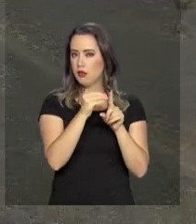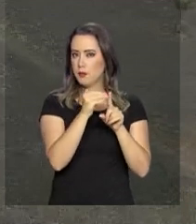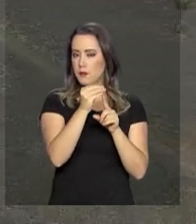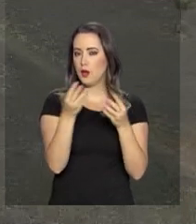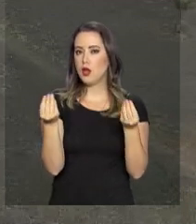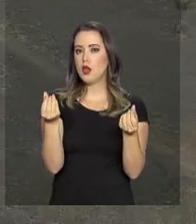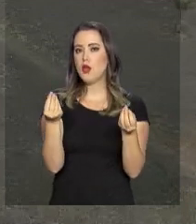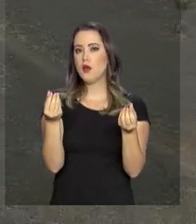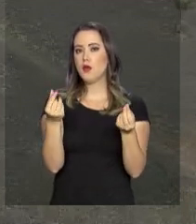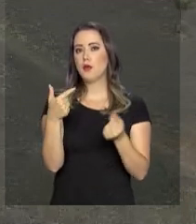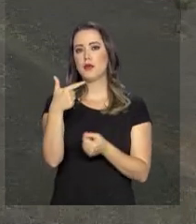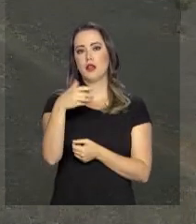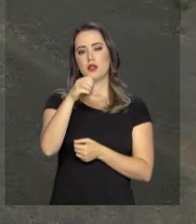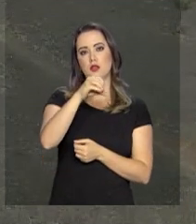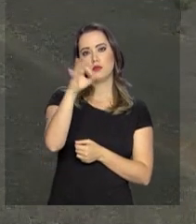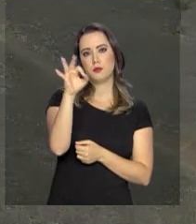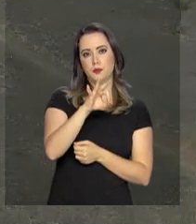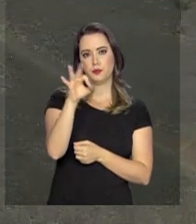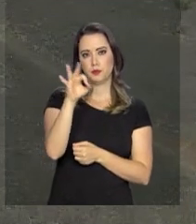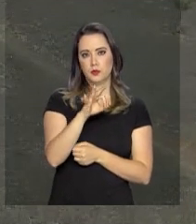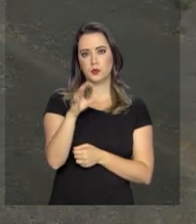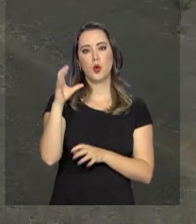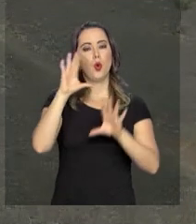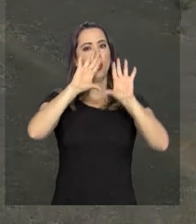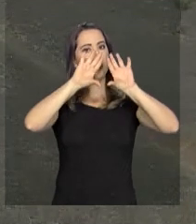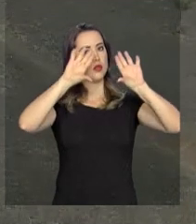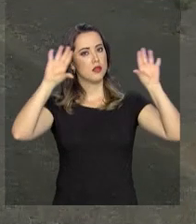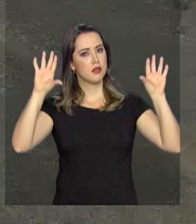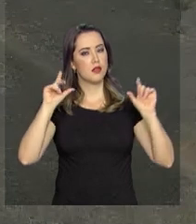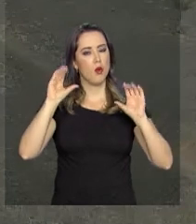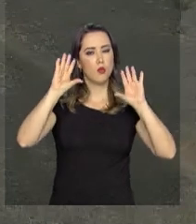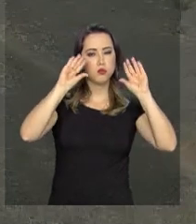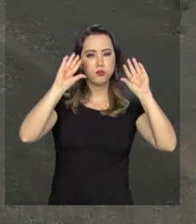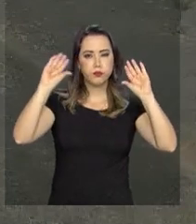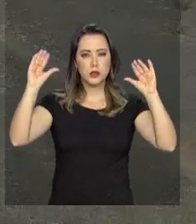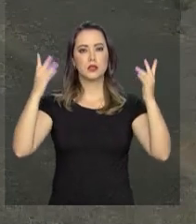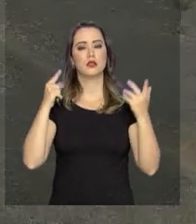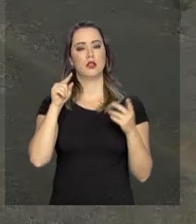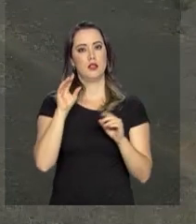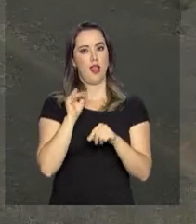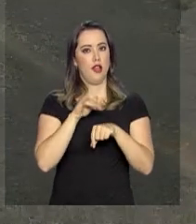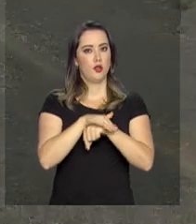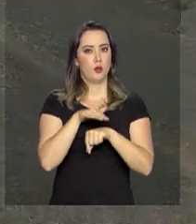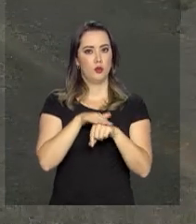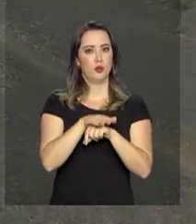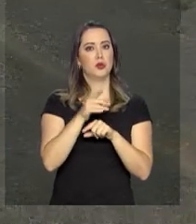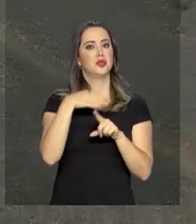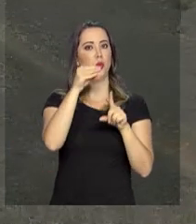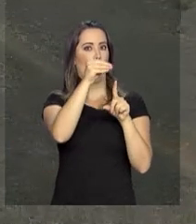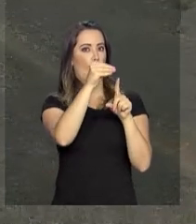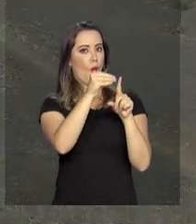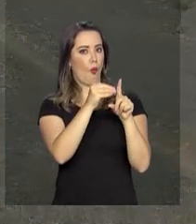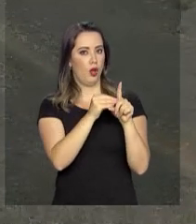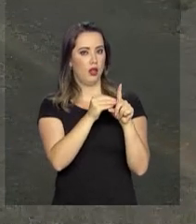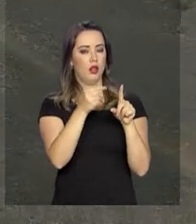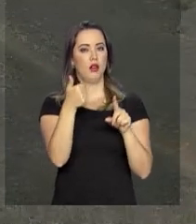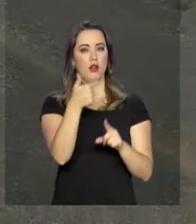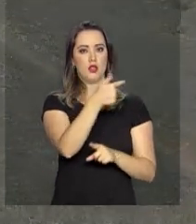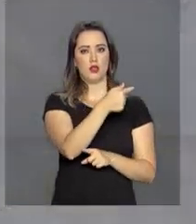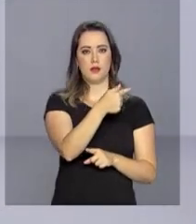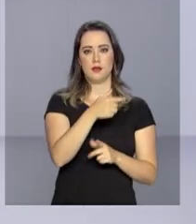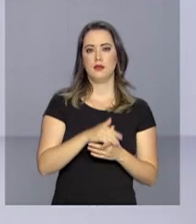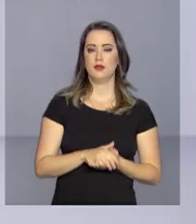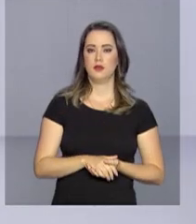ar em 29%. O céu segue com poucas nuvens e à noite a temperatura prevista é de 17